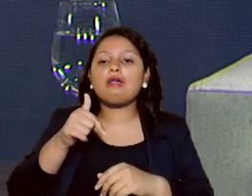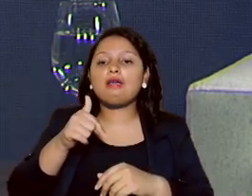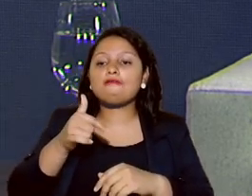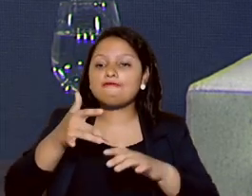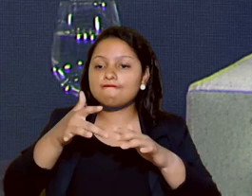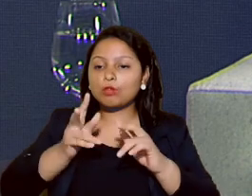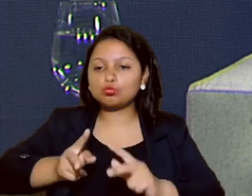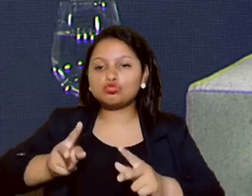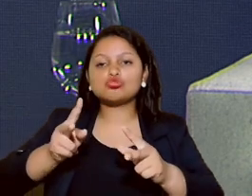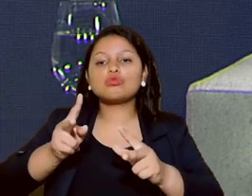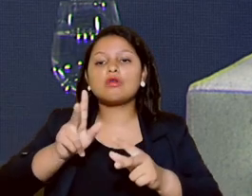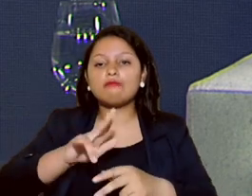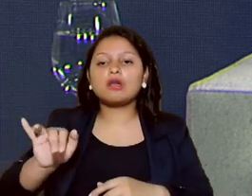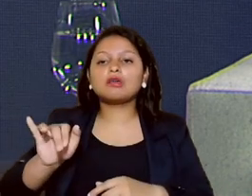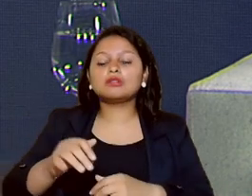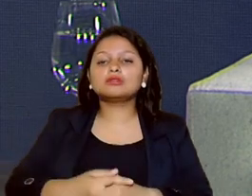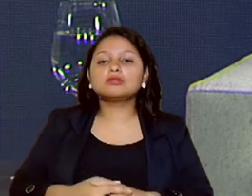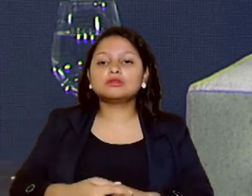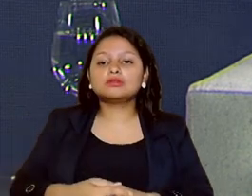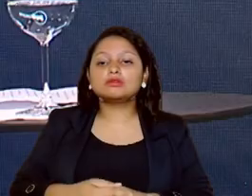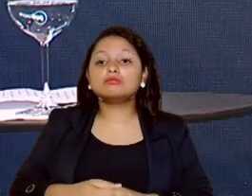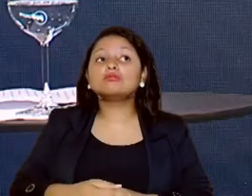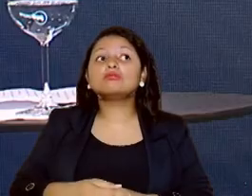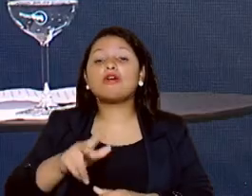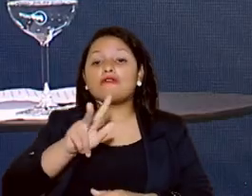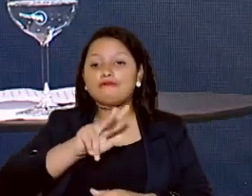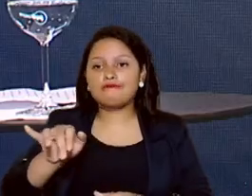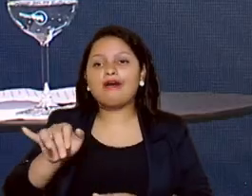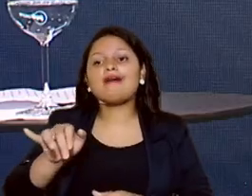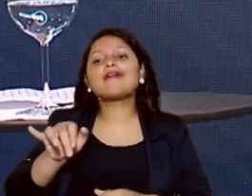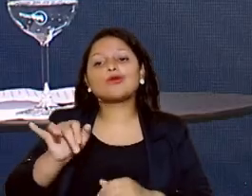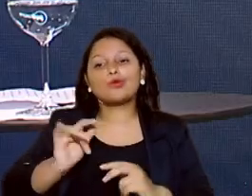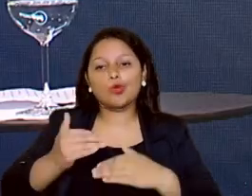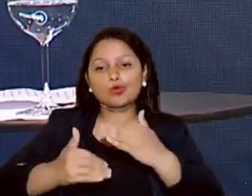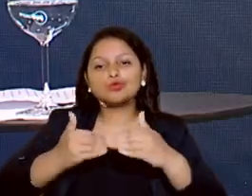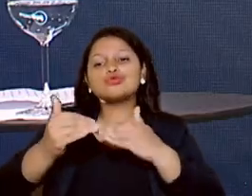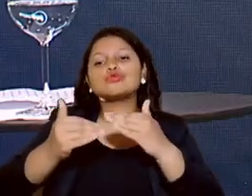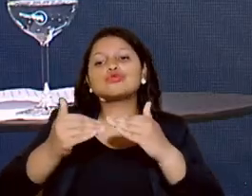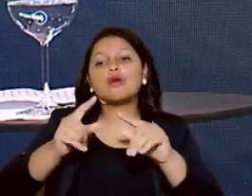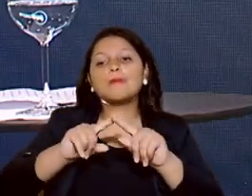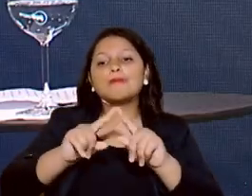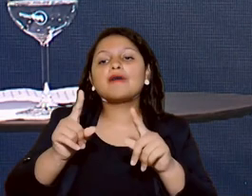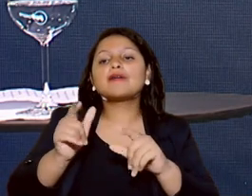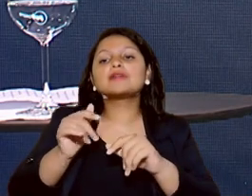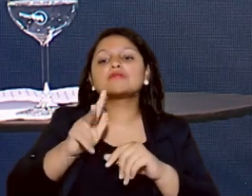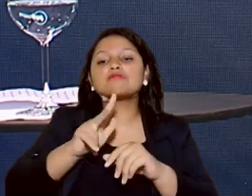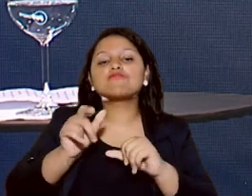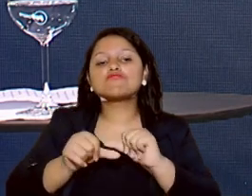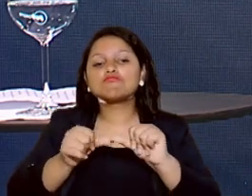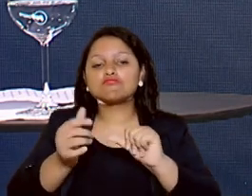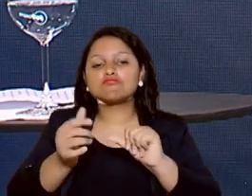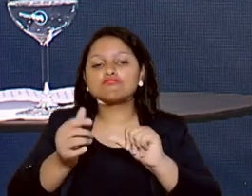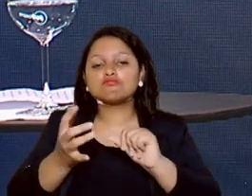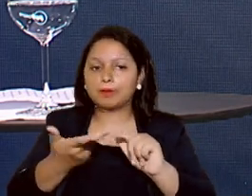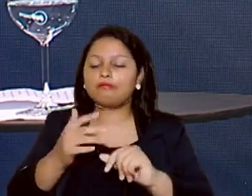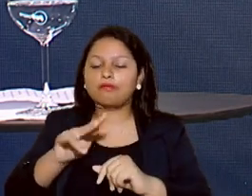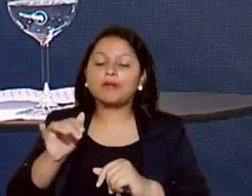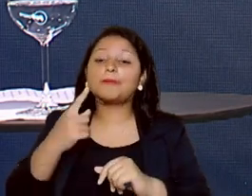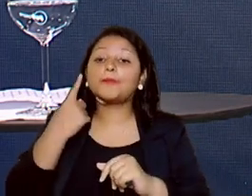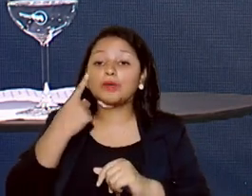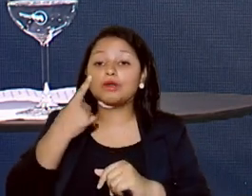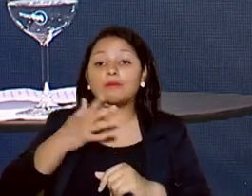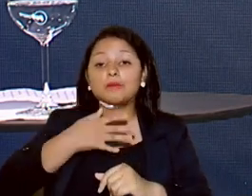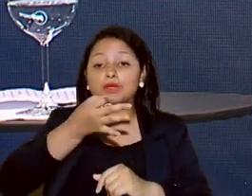veio para ficar mas não vai ficar como veio porque porque na minha visão